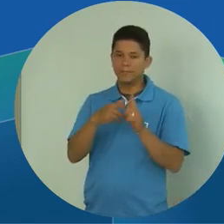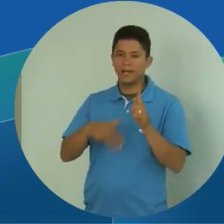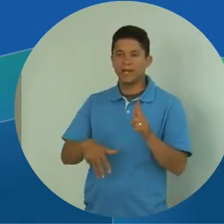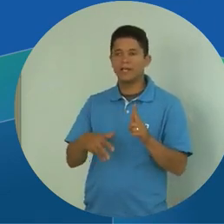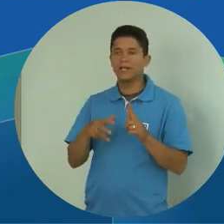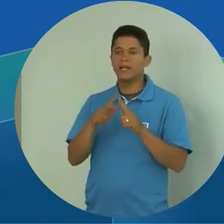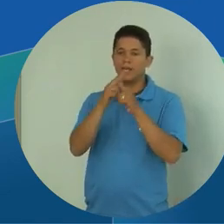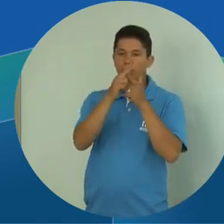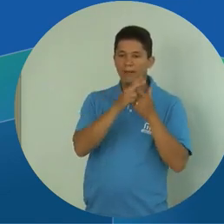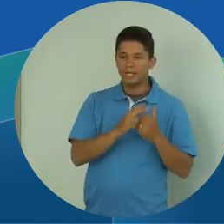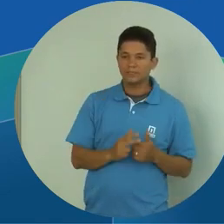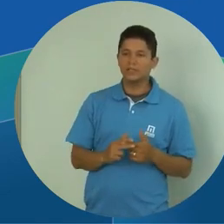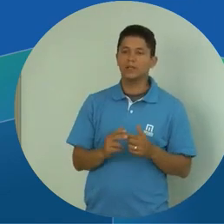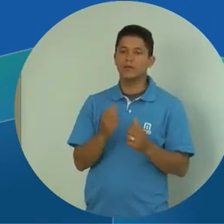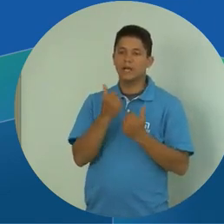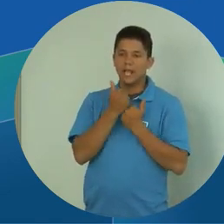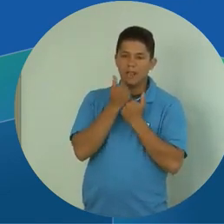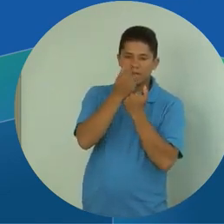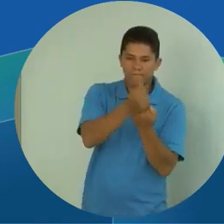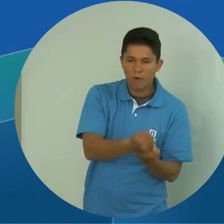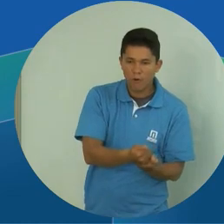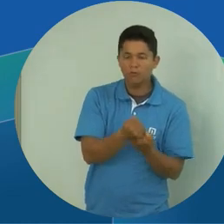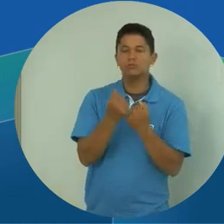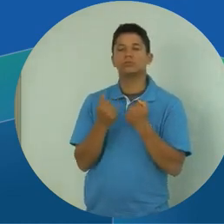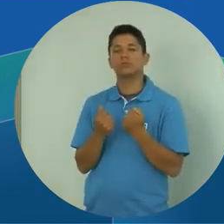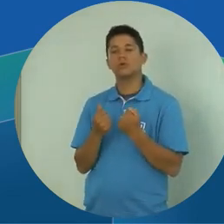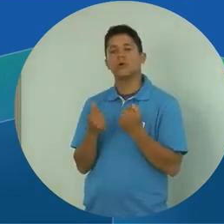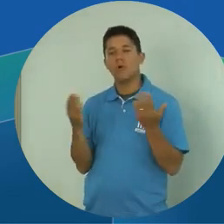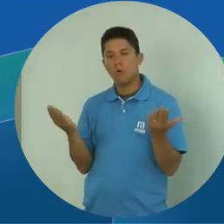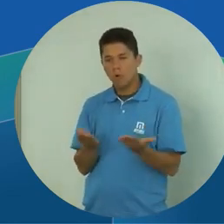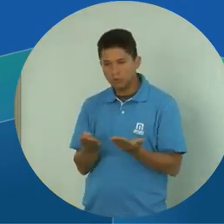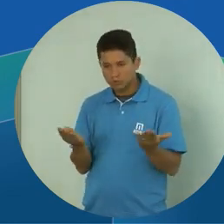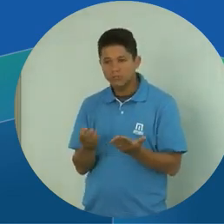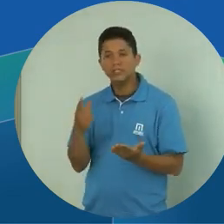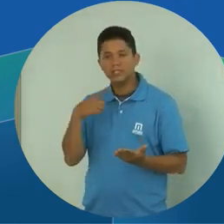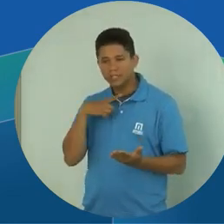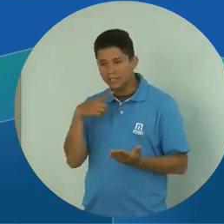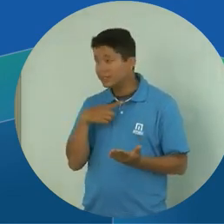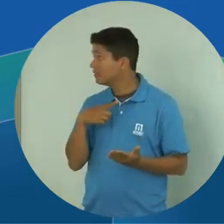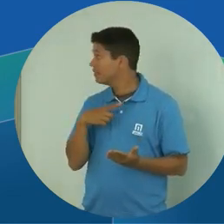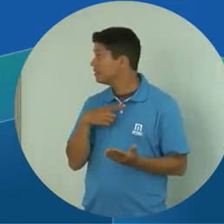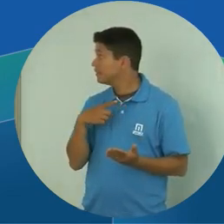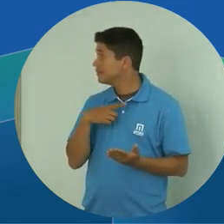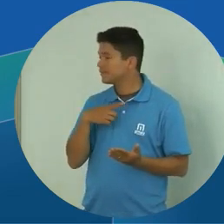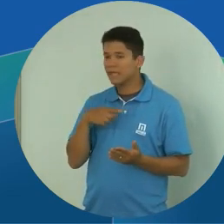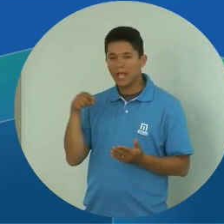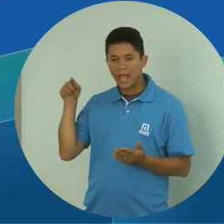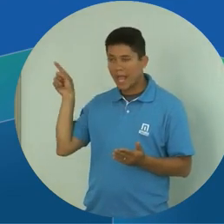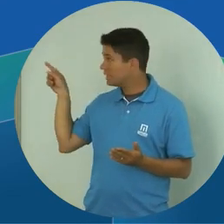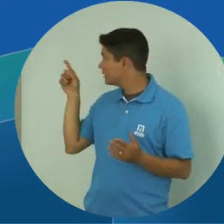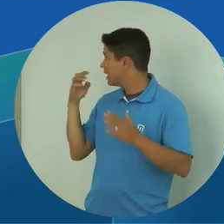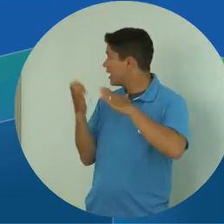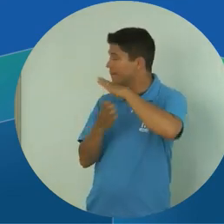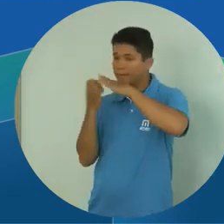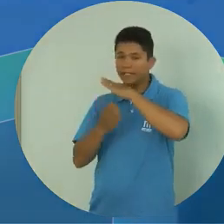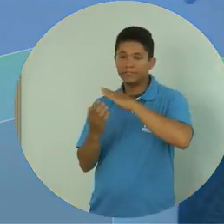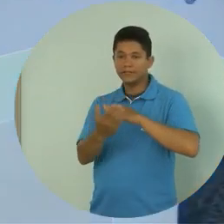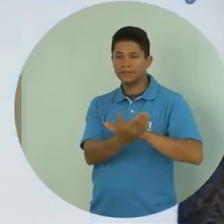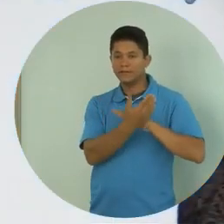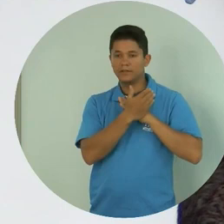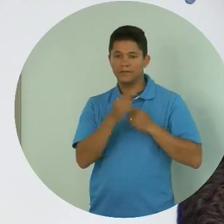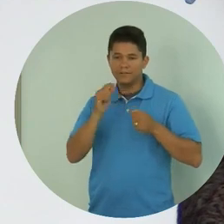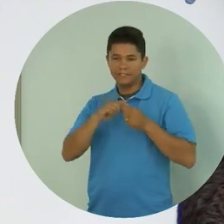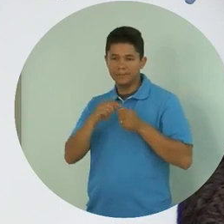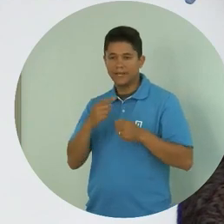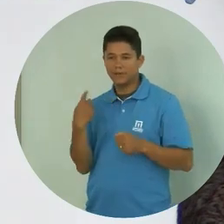recuperação, reforço, impermeabilização, hoje já tem... essa foi a empresa que fez para a gente, tá?